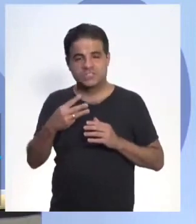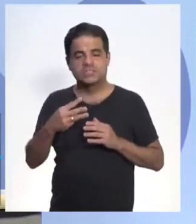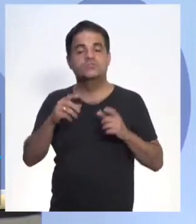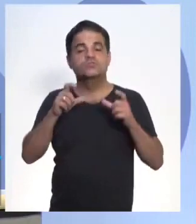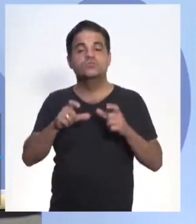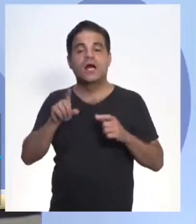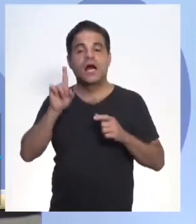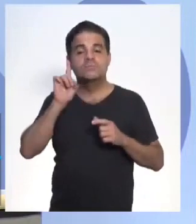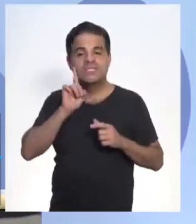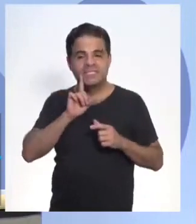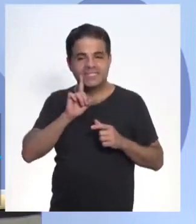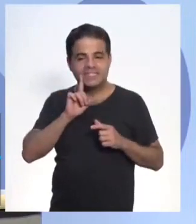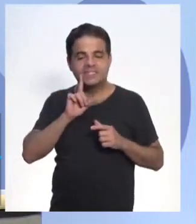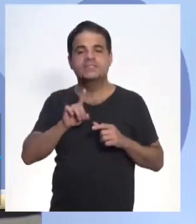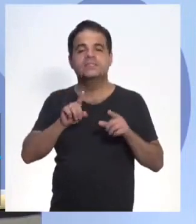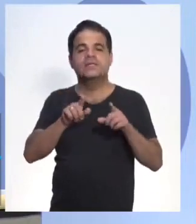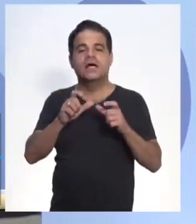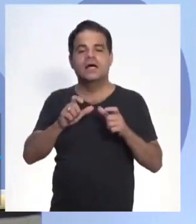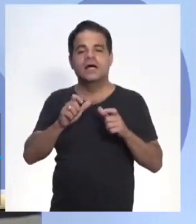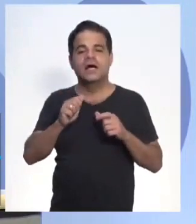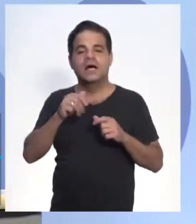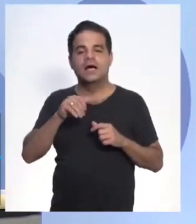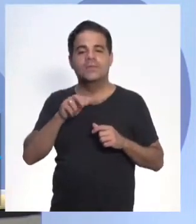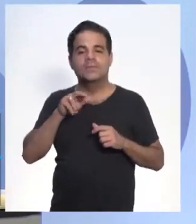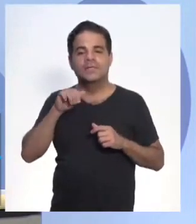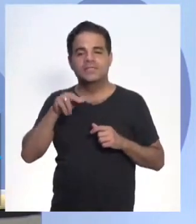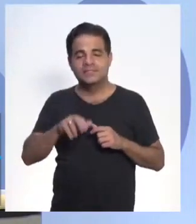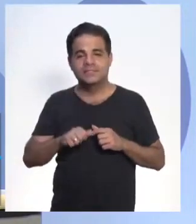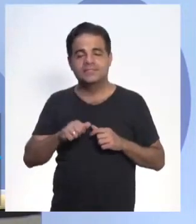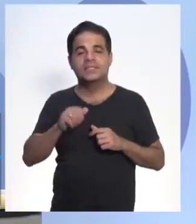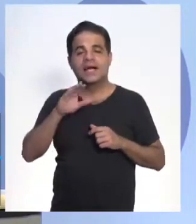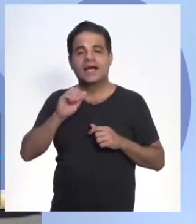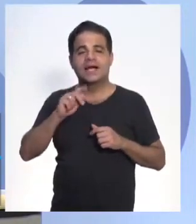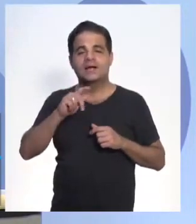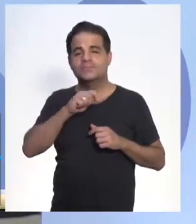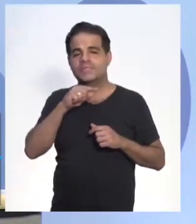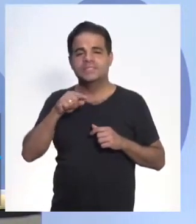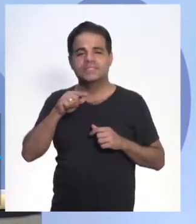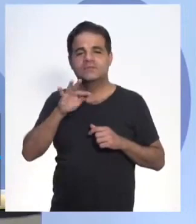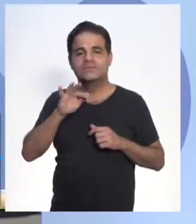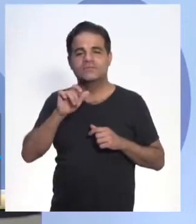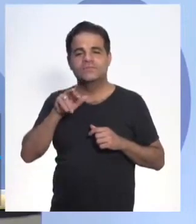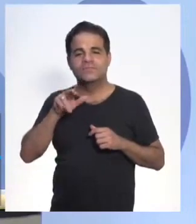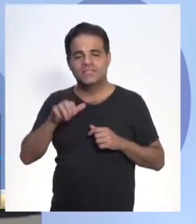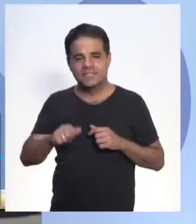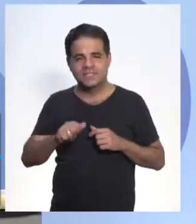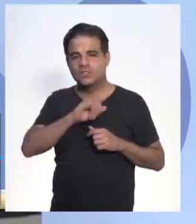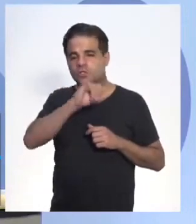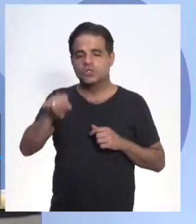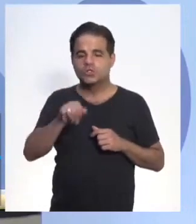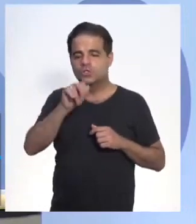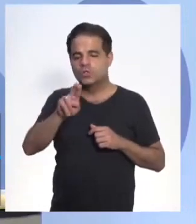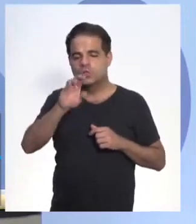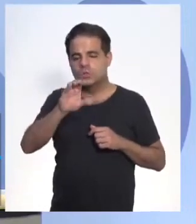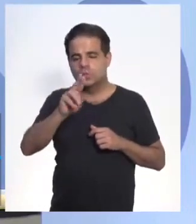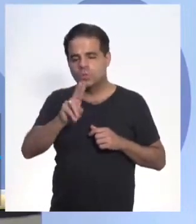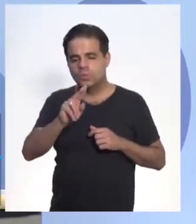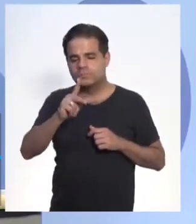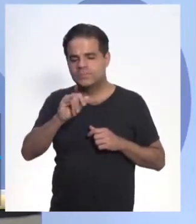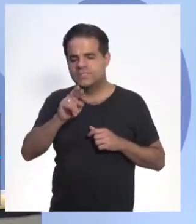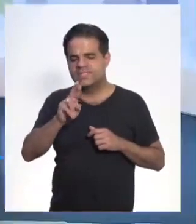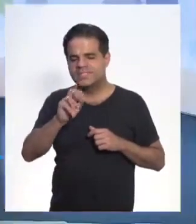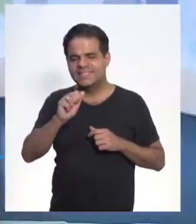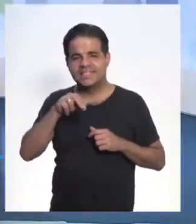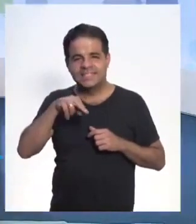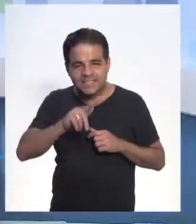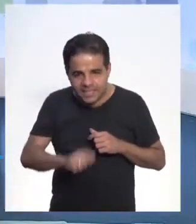e professora Ana Cláudia, da Escola Capitão Bernardo Ferreira, de Jucupiranga. E aí, professora Inês,